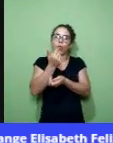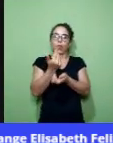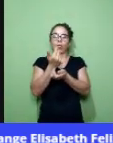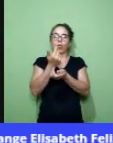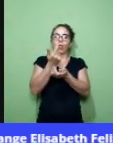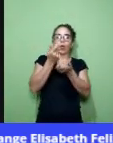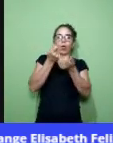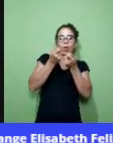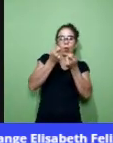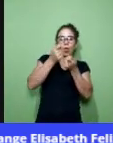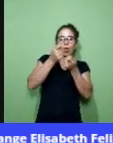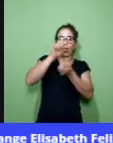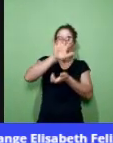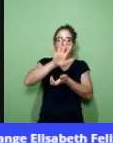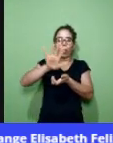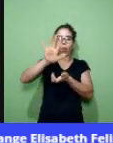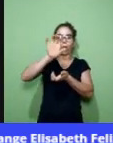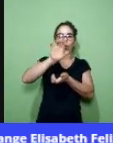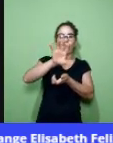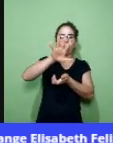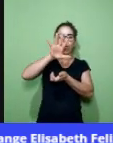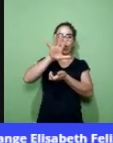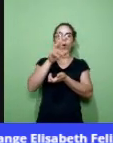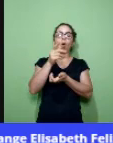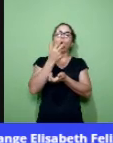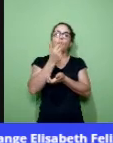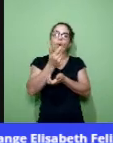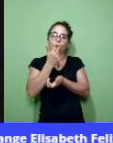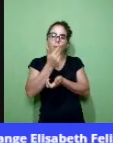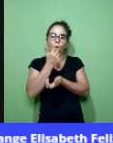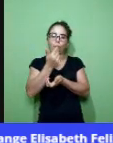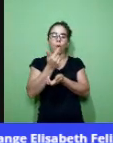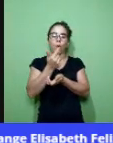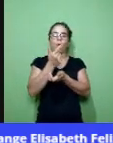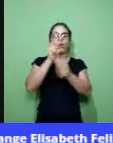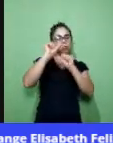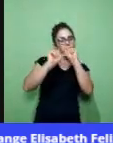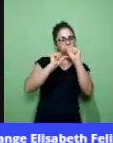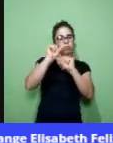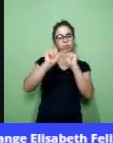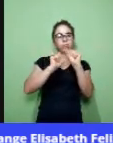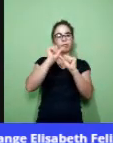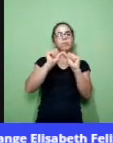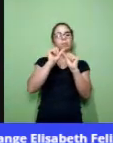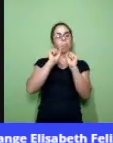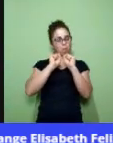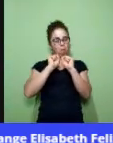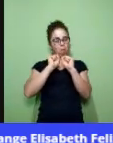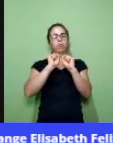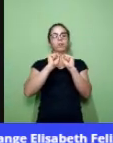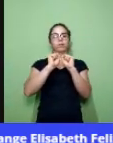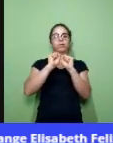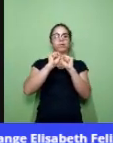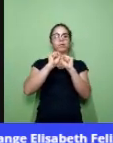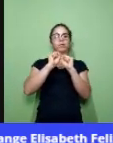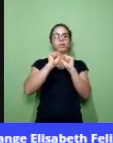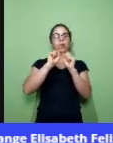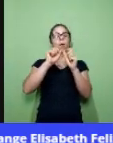cores, se ele precisa de contraste de cores, eu venho aqui. Posso trocar essas